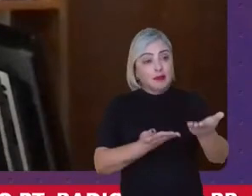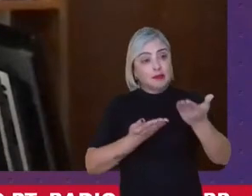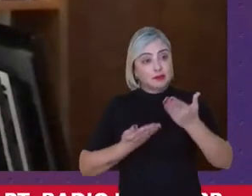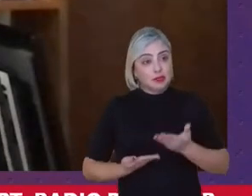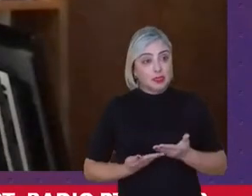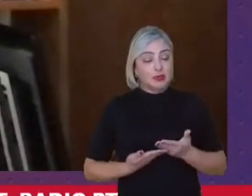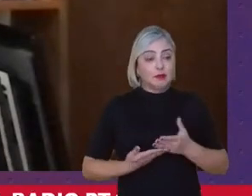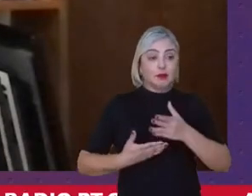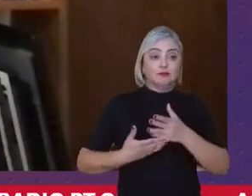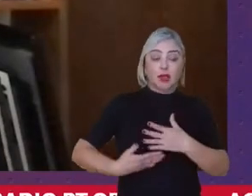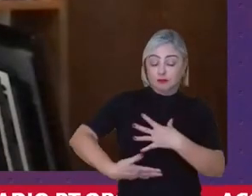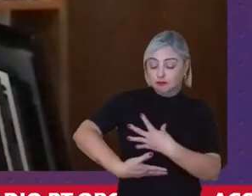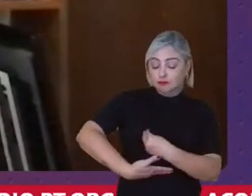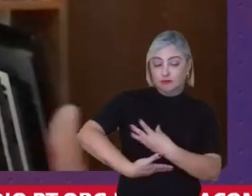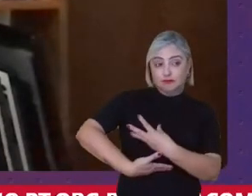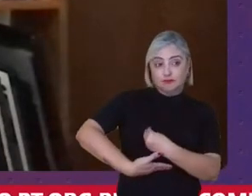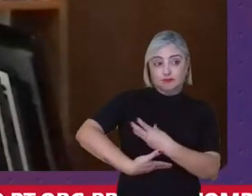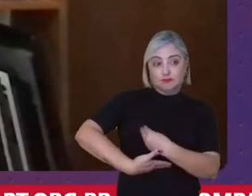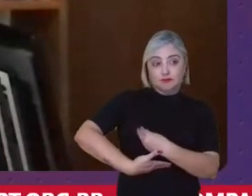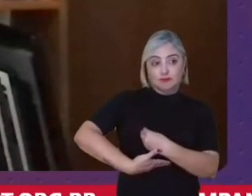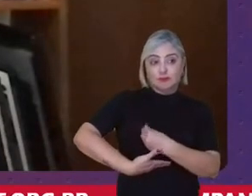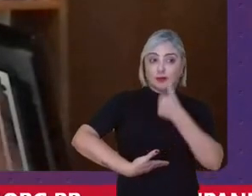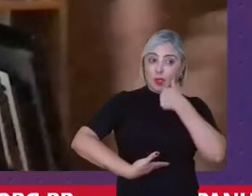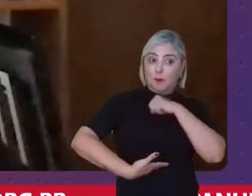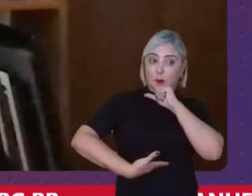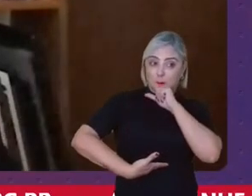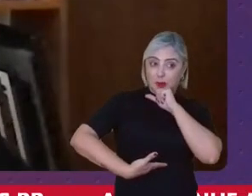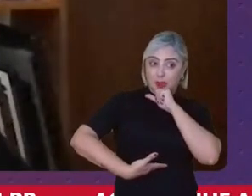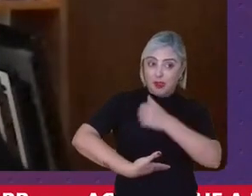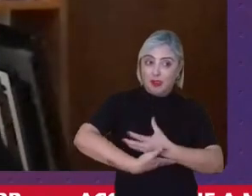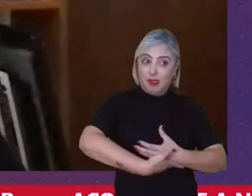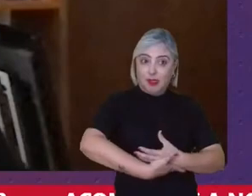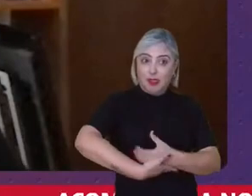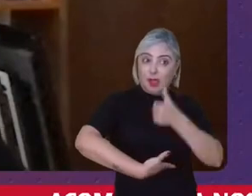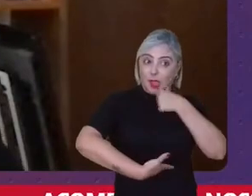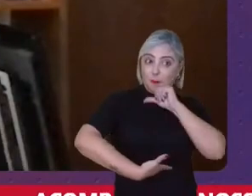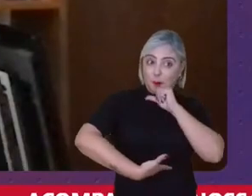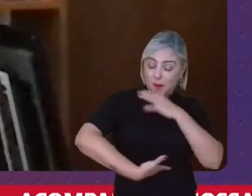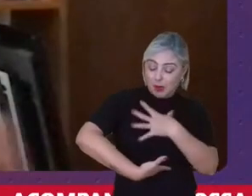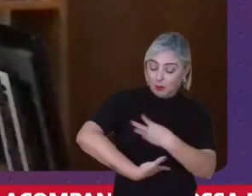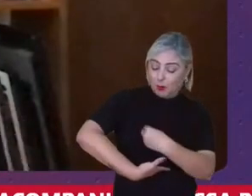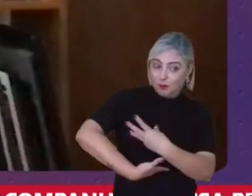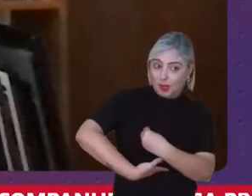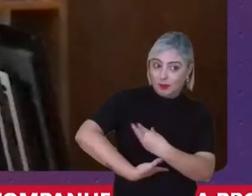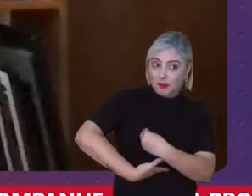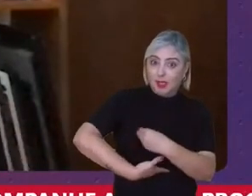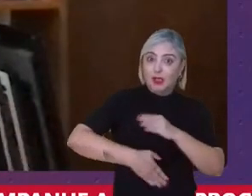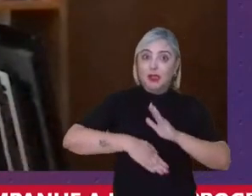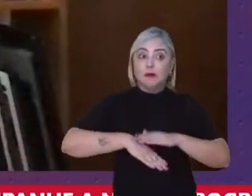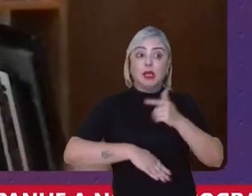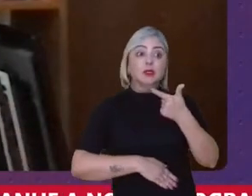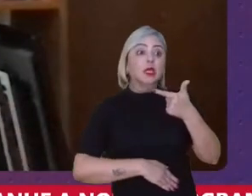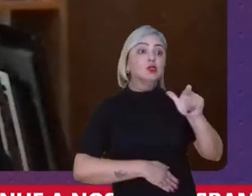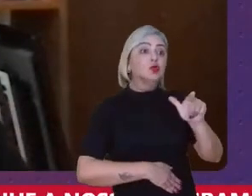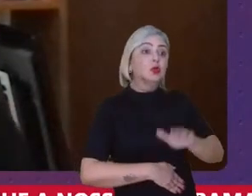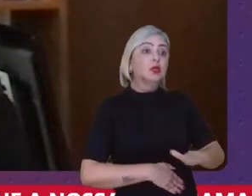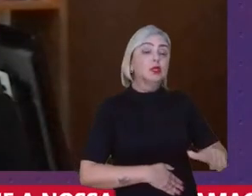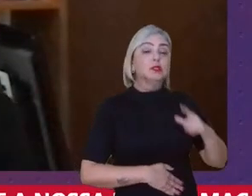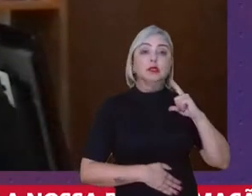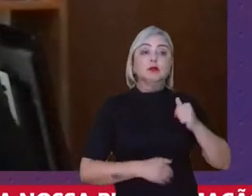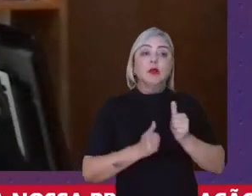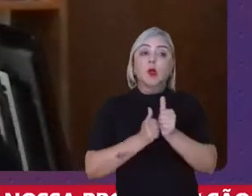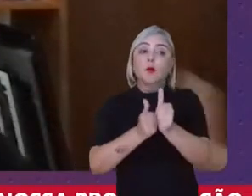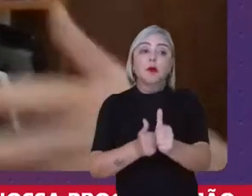recebem o aleitamento materno exclusivo, né, ou seja, recebe o leite do peito, né, muito mais do que as crianças que não tiveram